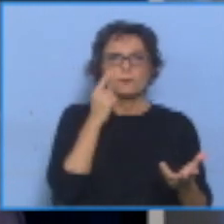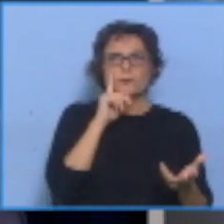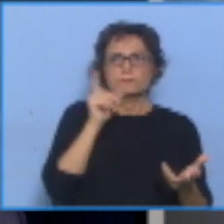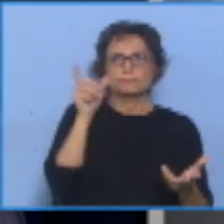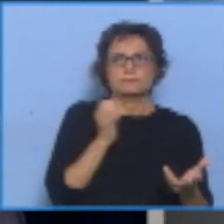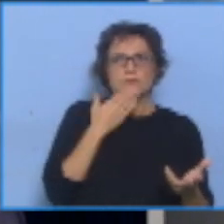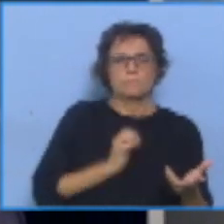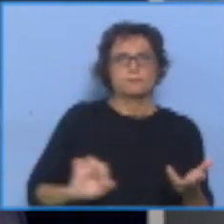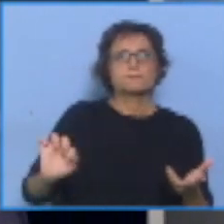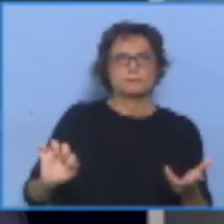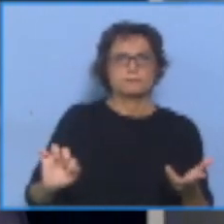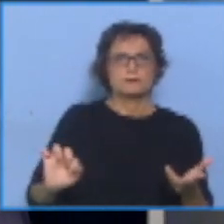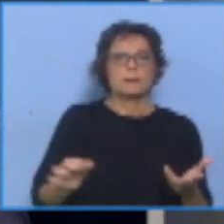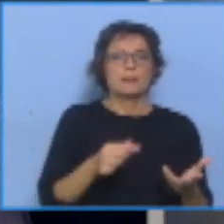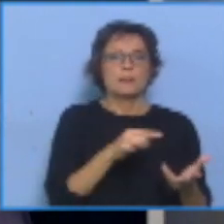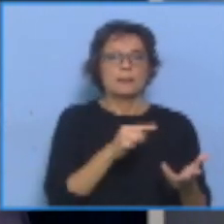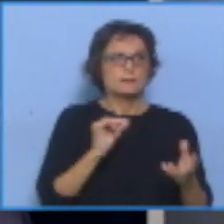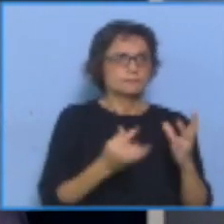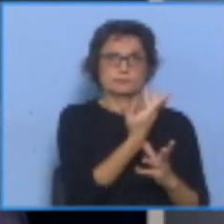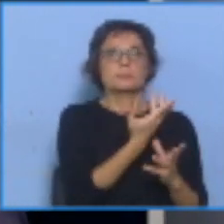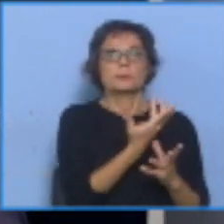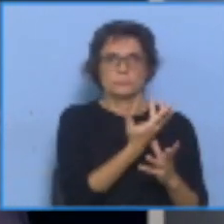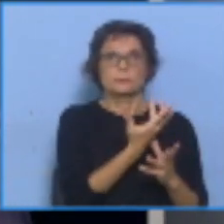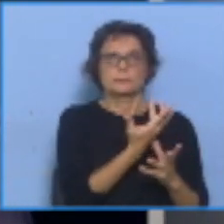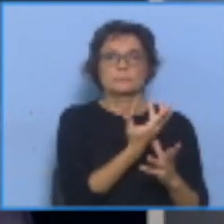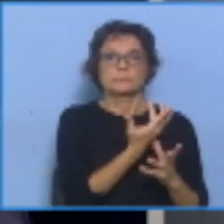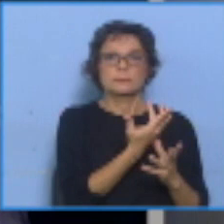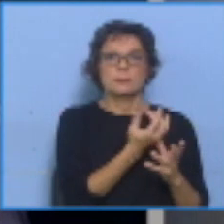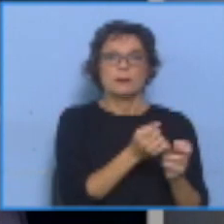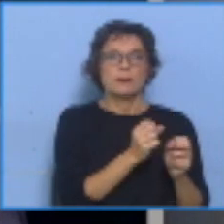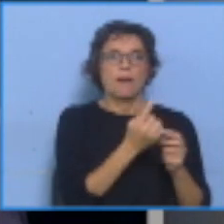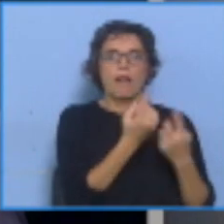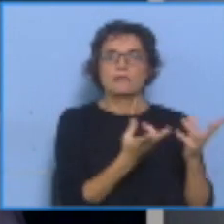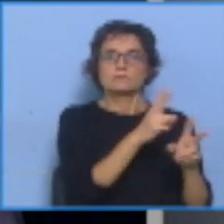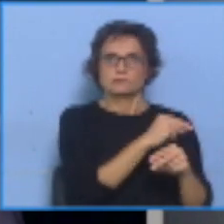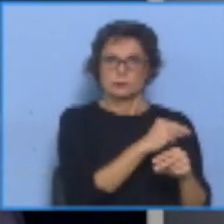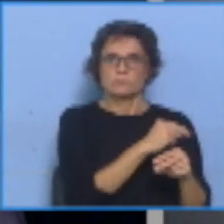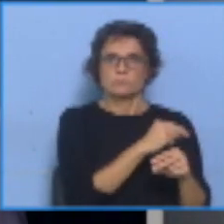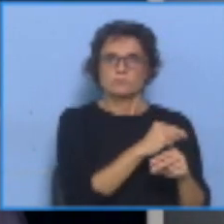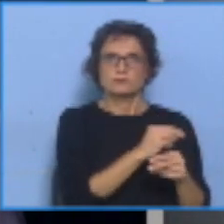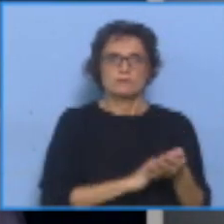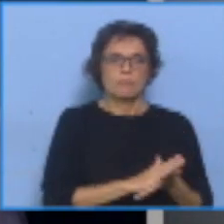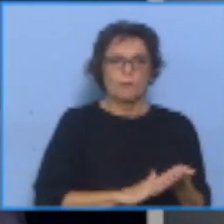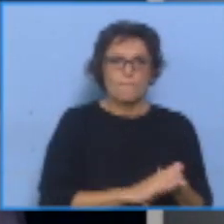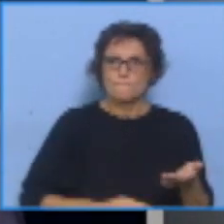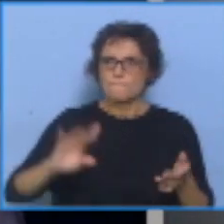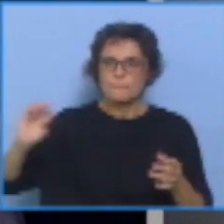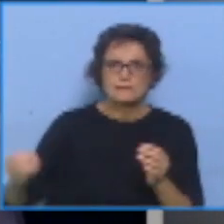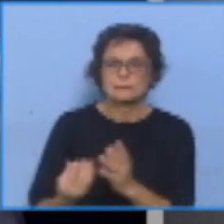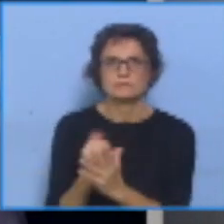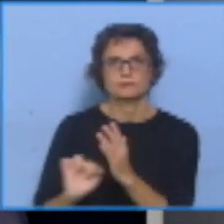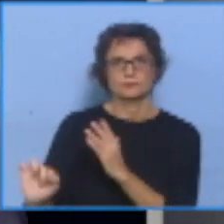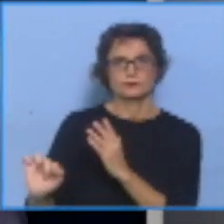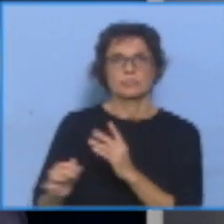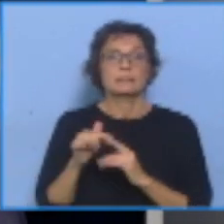cenários, fez uma criação a partir da criação original e poética da Sofia. Portanto, é de facto um